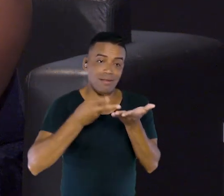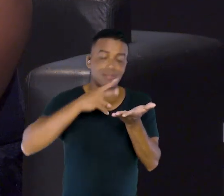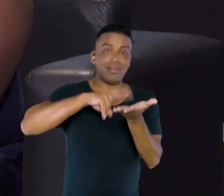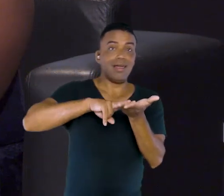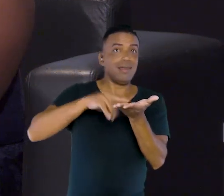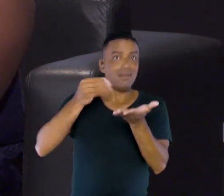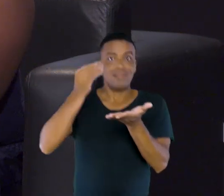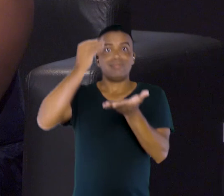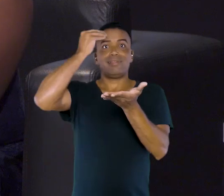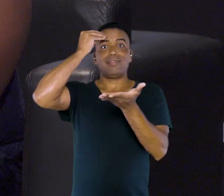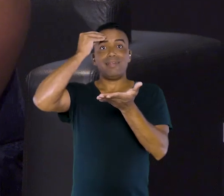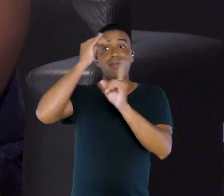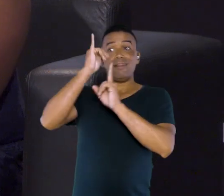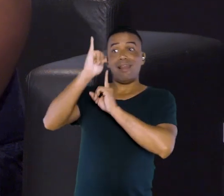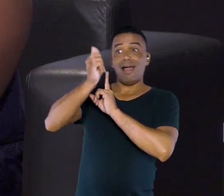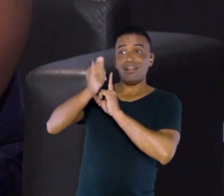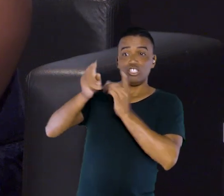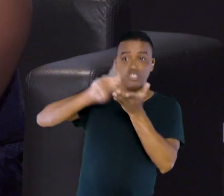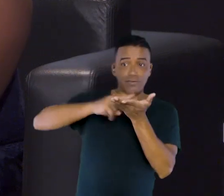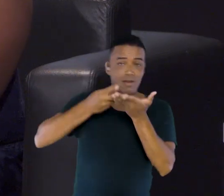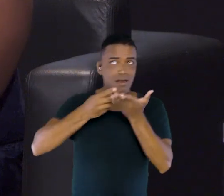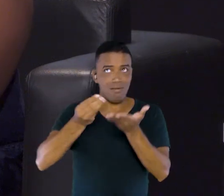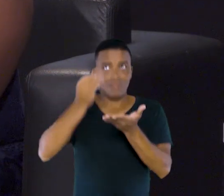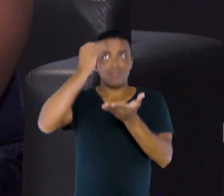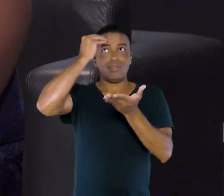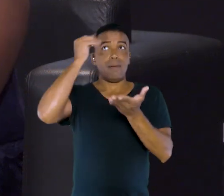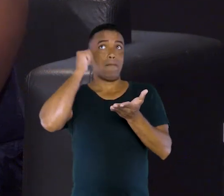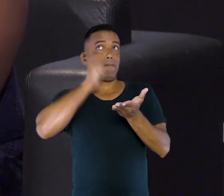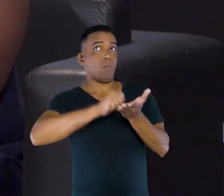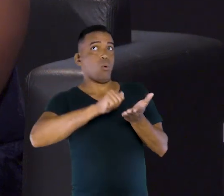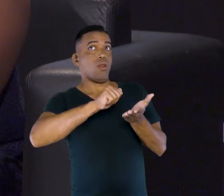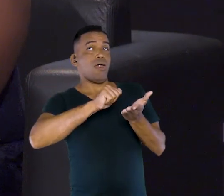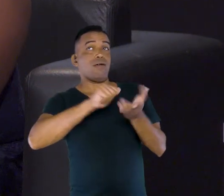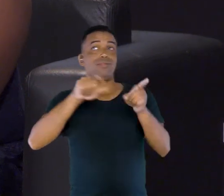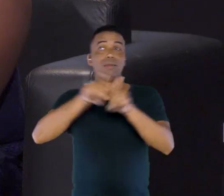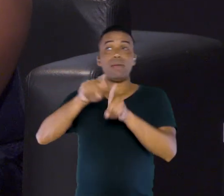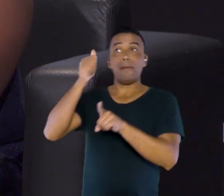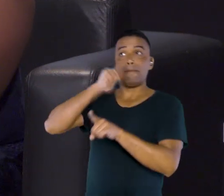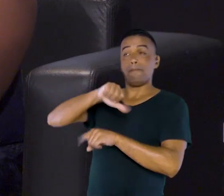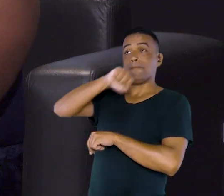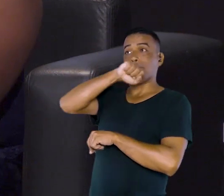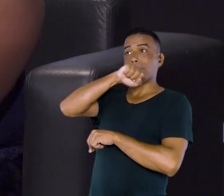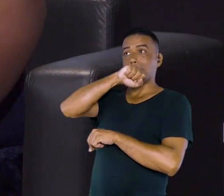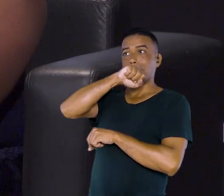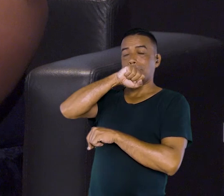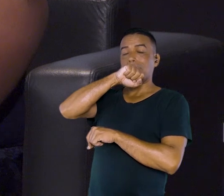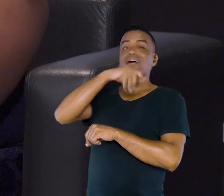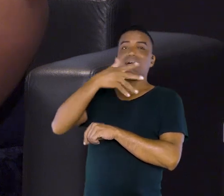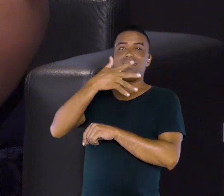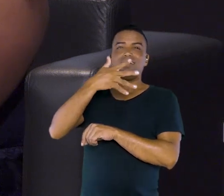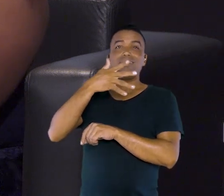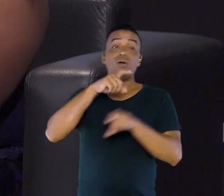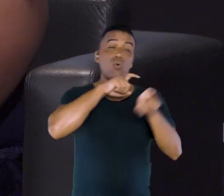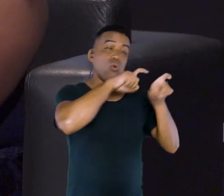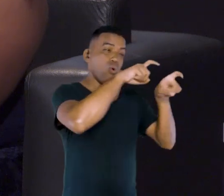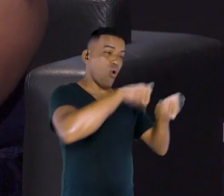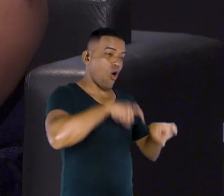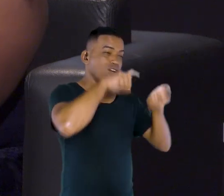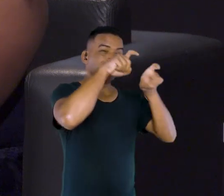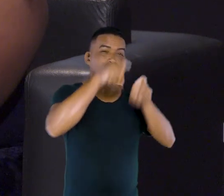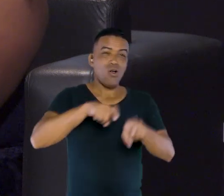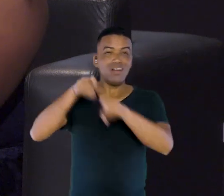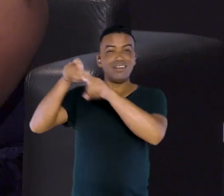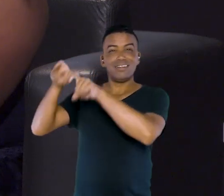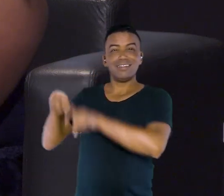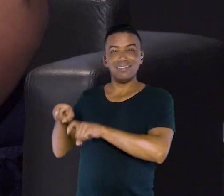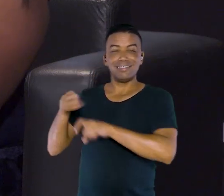interpretar essas narrativas como mulheres, como mães. Mas a roça é muito complexa.